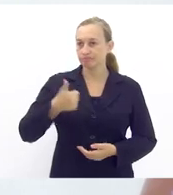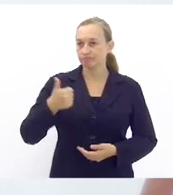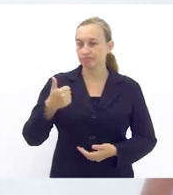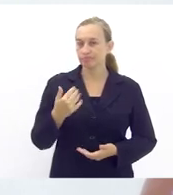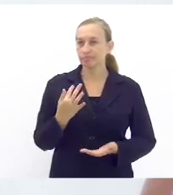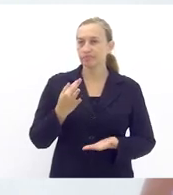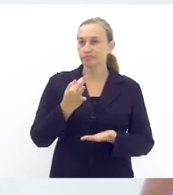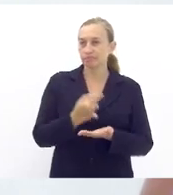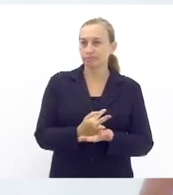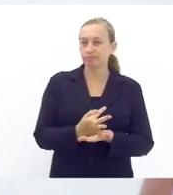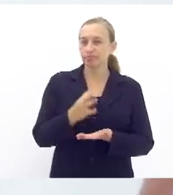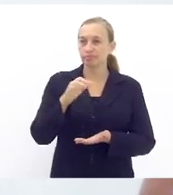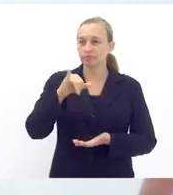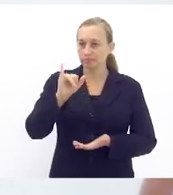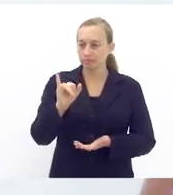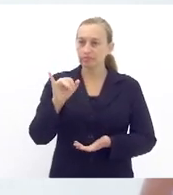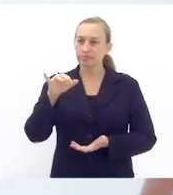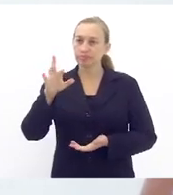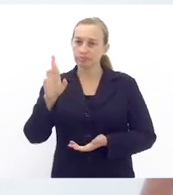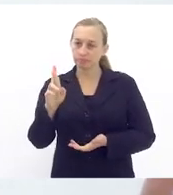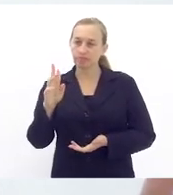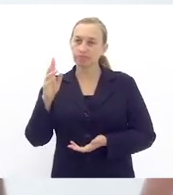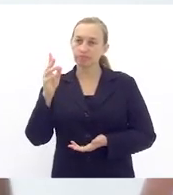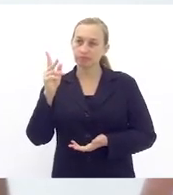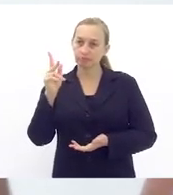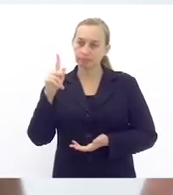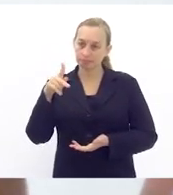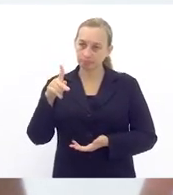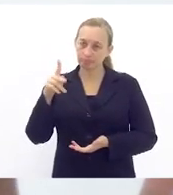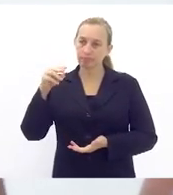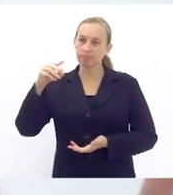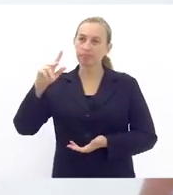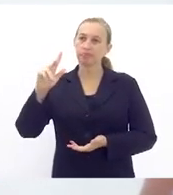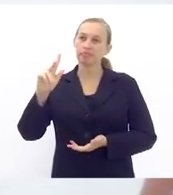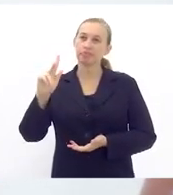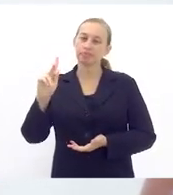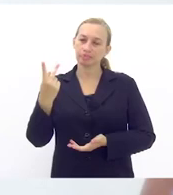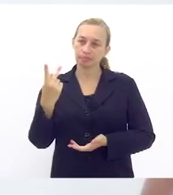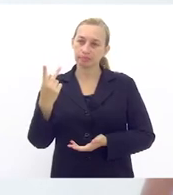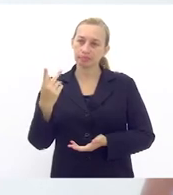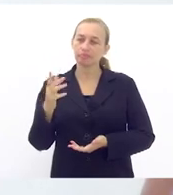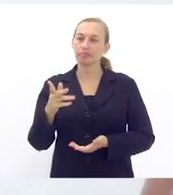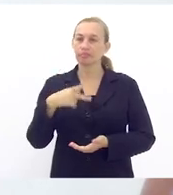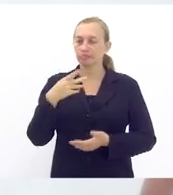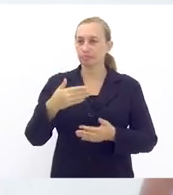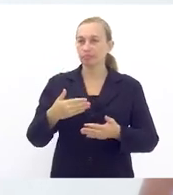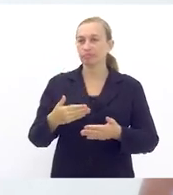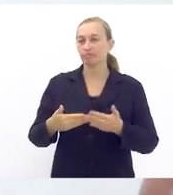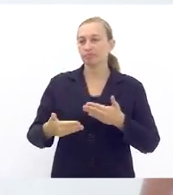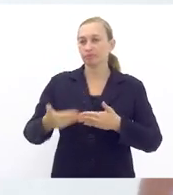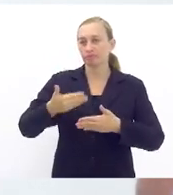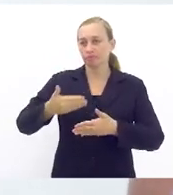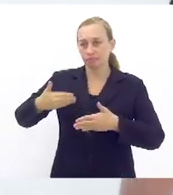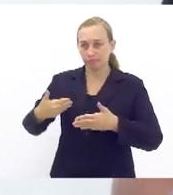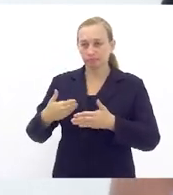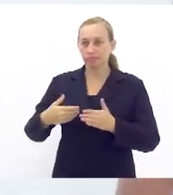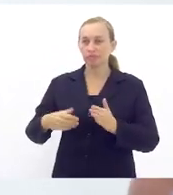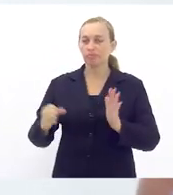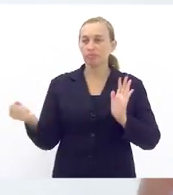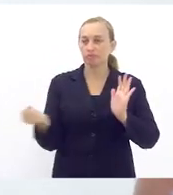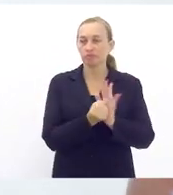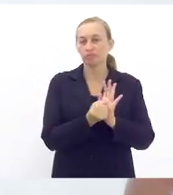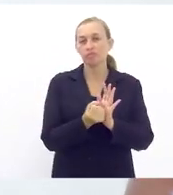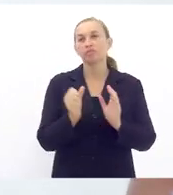do irph aí eu vou dar dois passos para trás né o tombamento ele pode acontecer em todas as esferas né